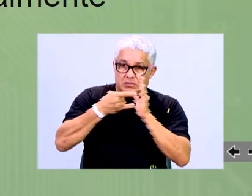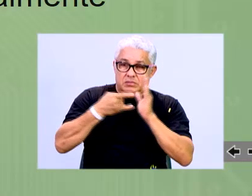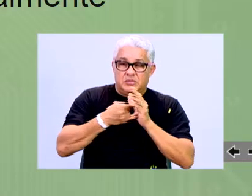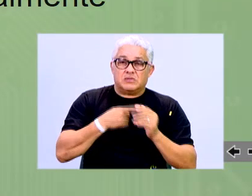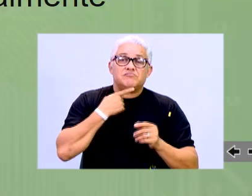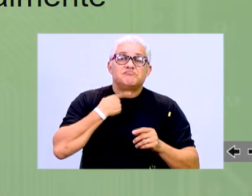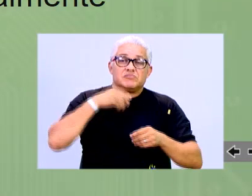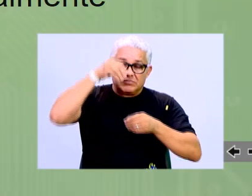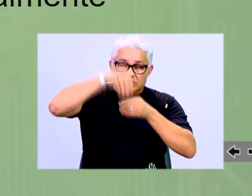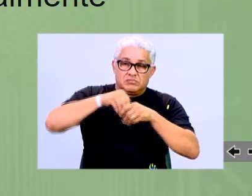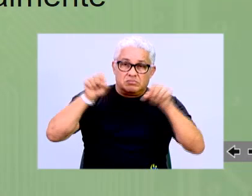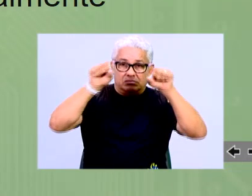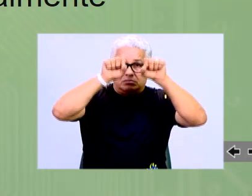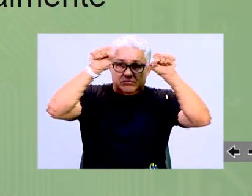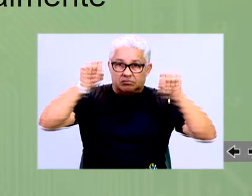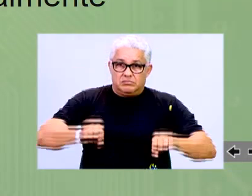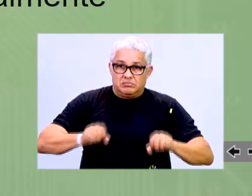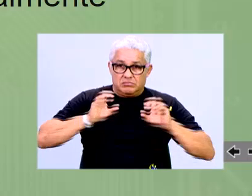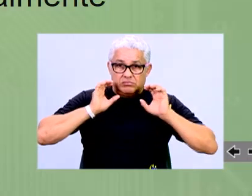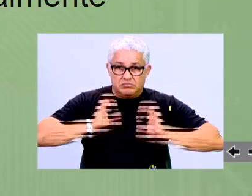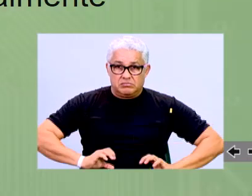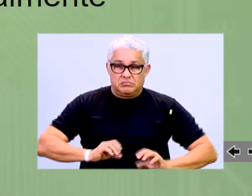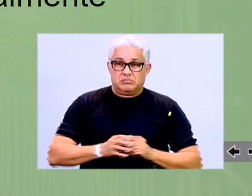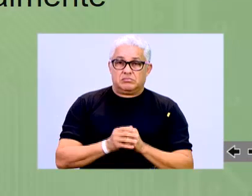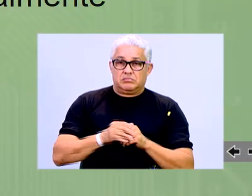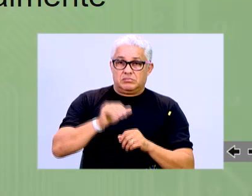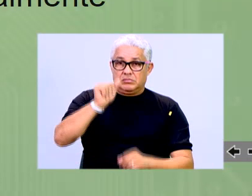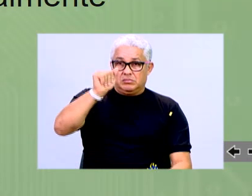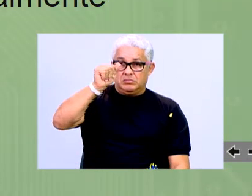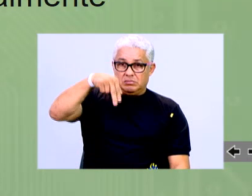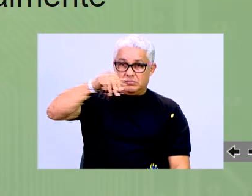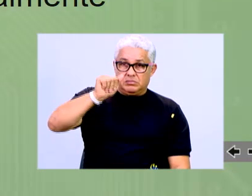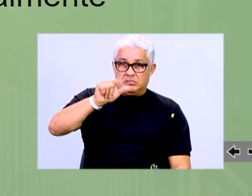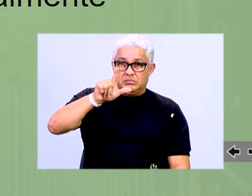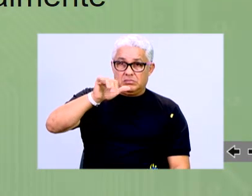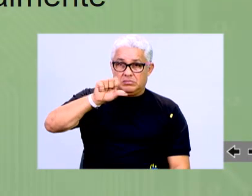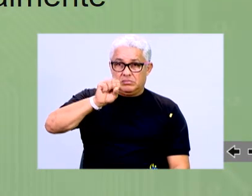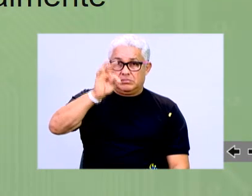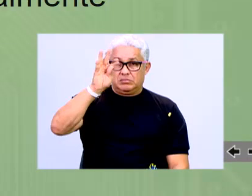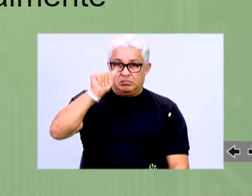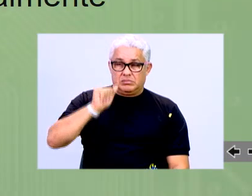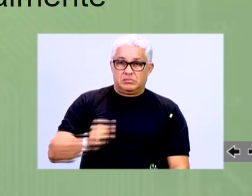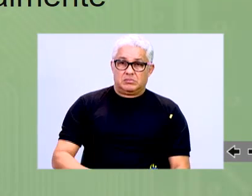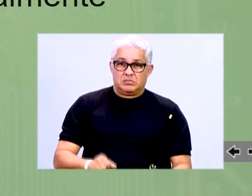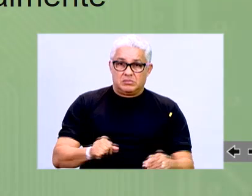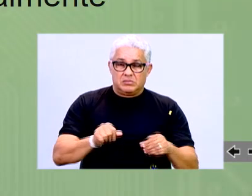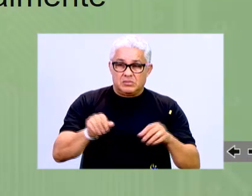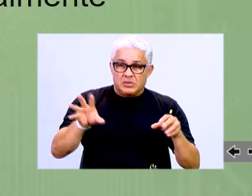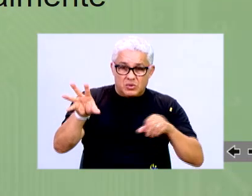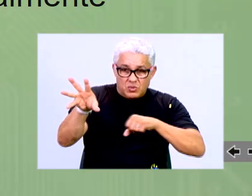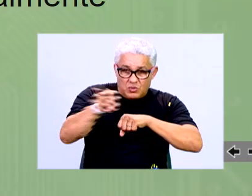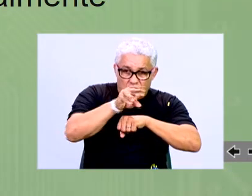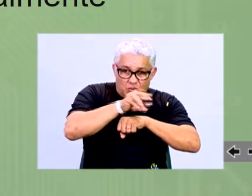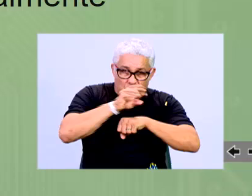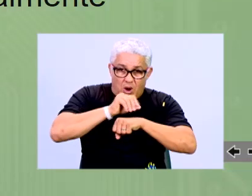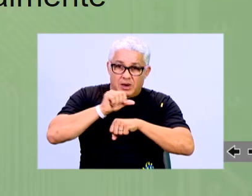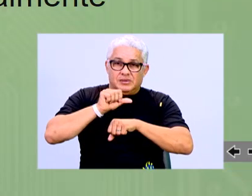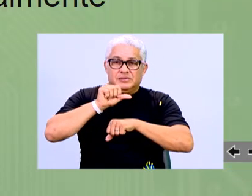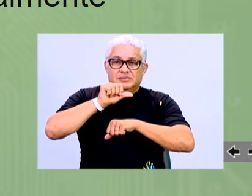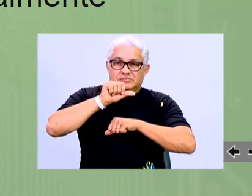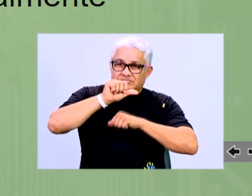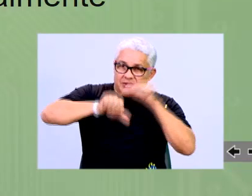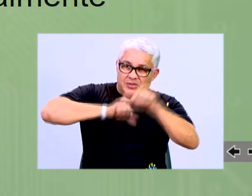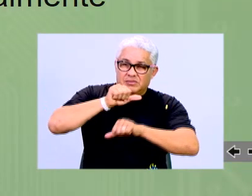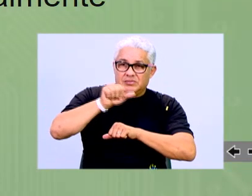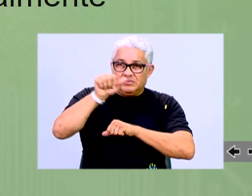sistema. O analista refina os requisitos dos usuários e os transforma